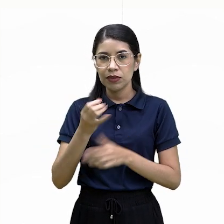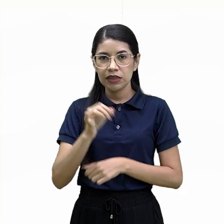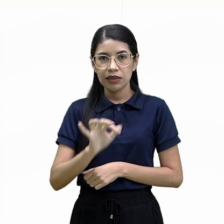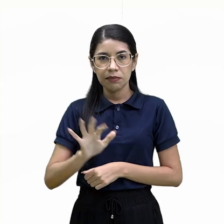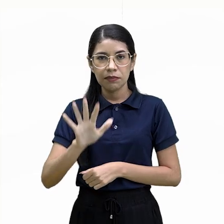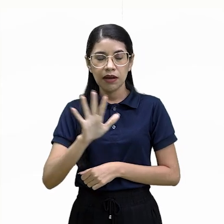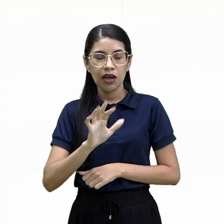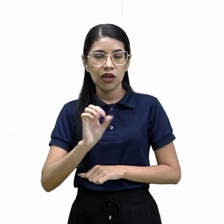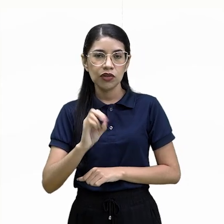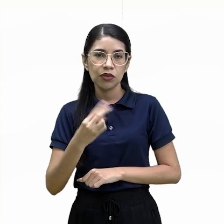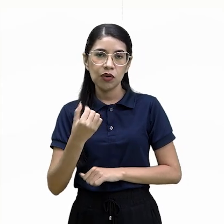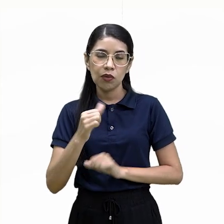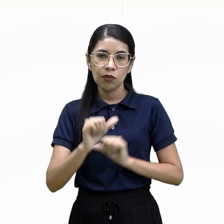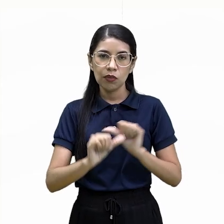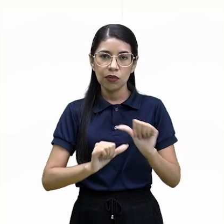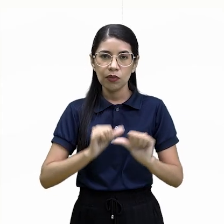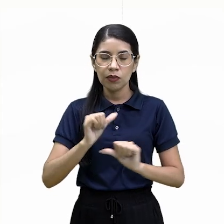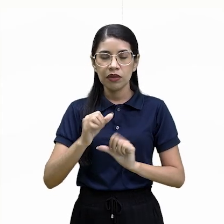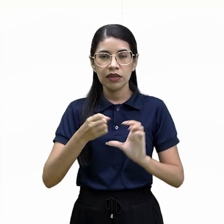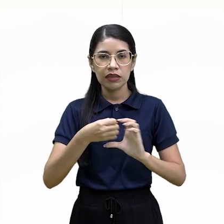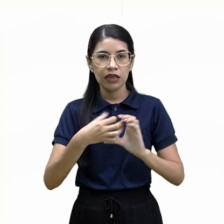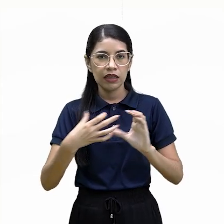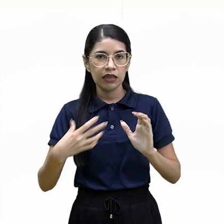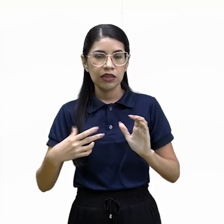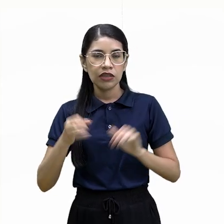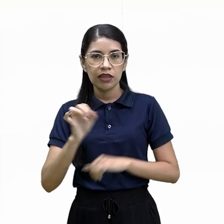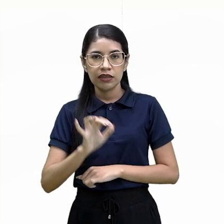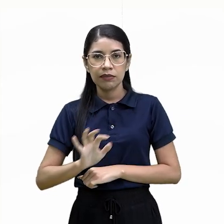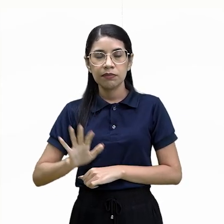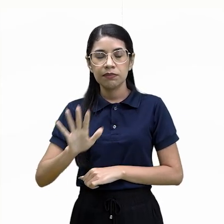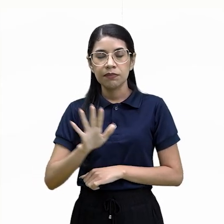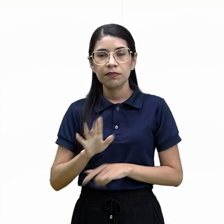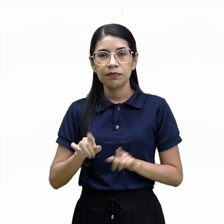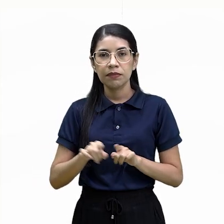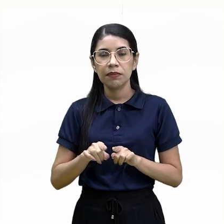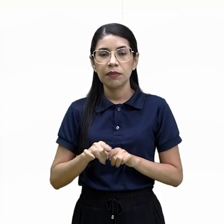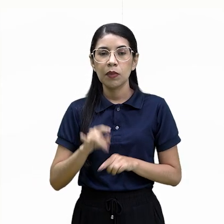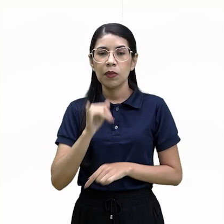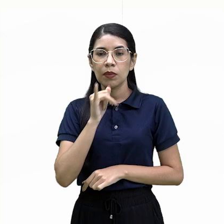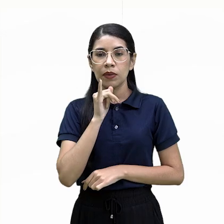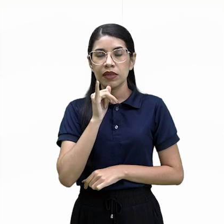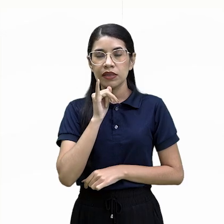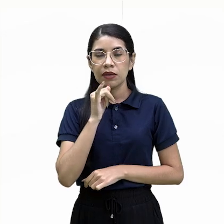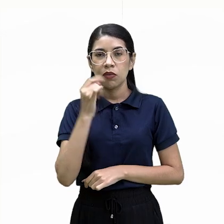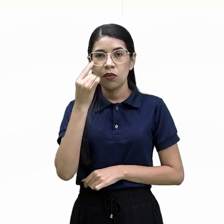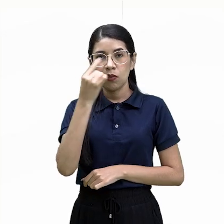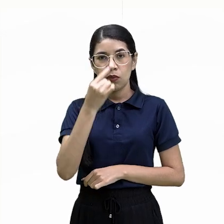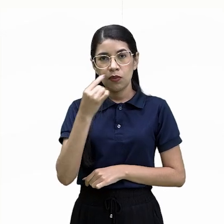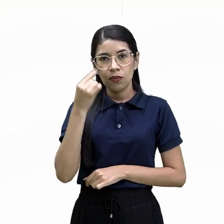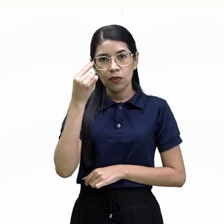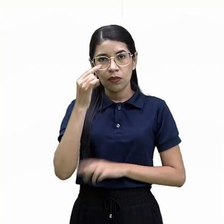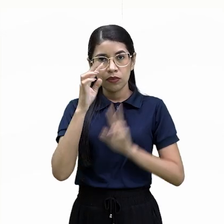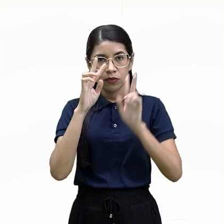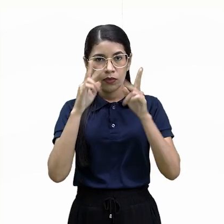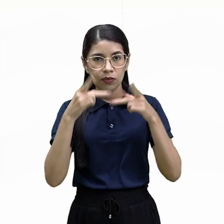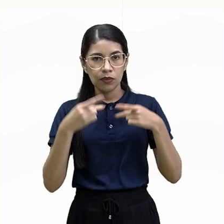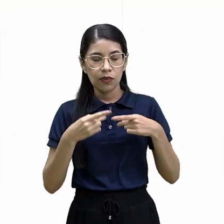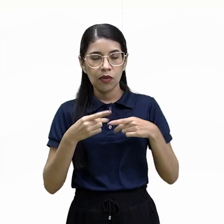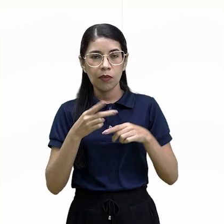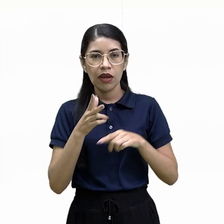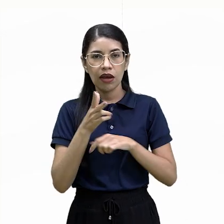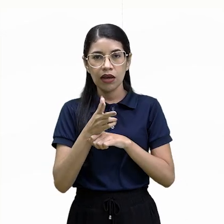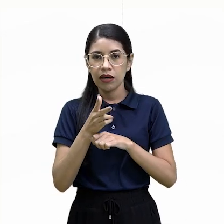ou alterar as suas características, como o olho humano,